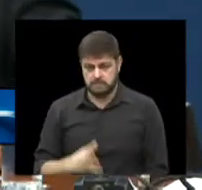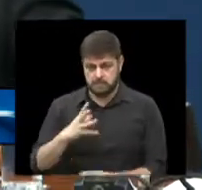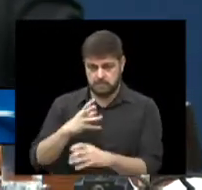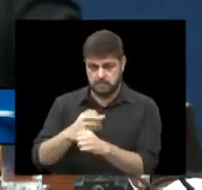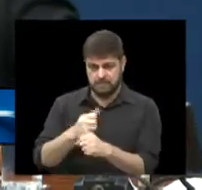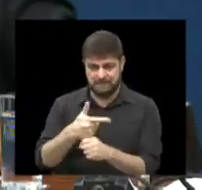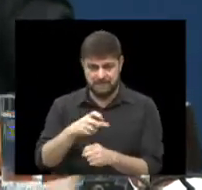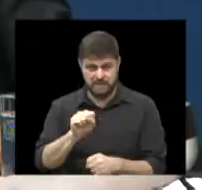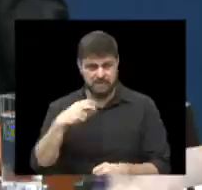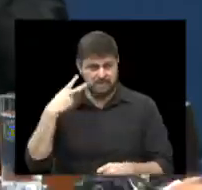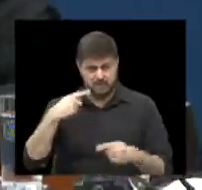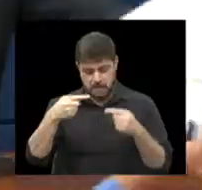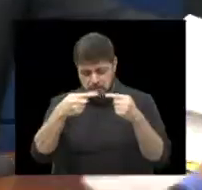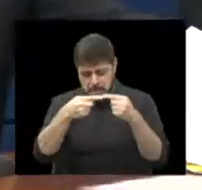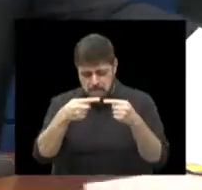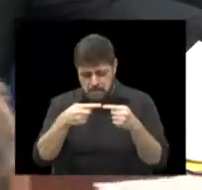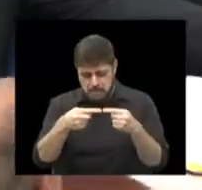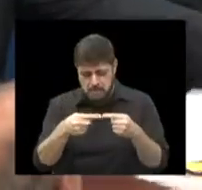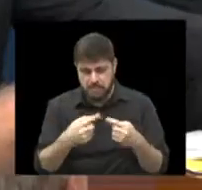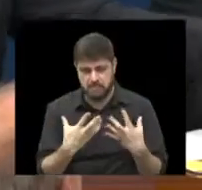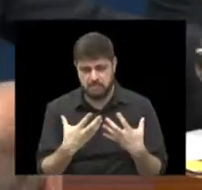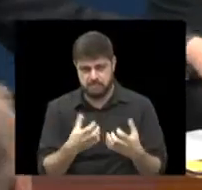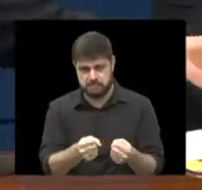28 votos favoráveis, senhor presidente.